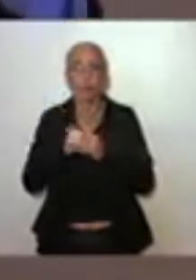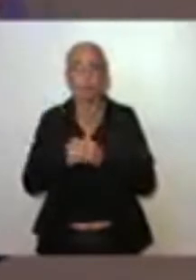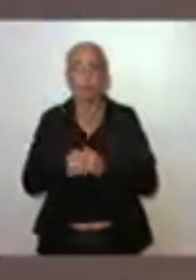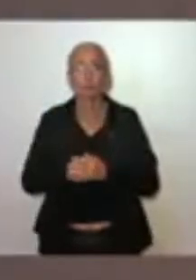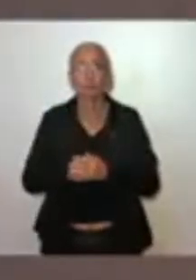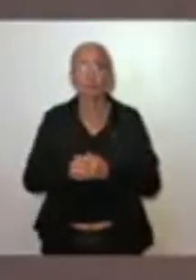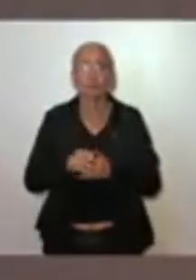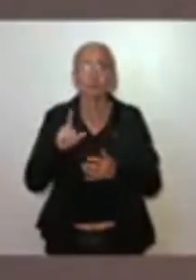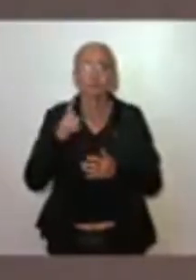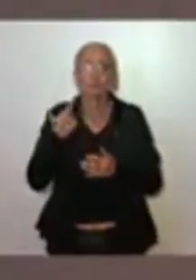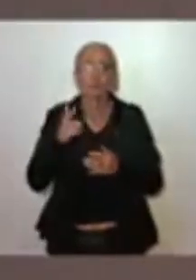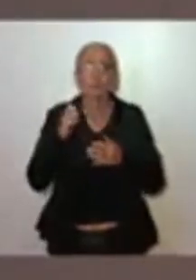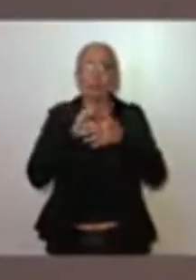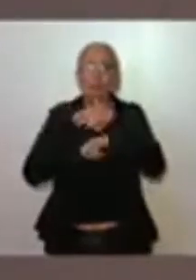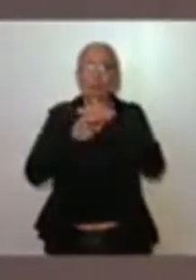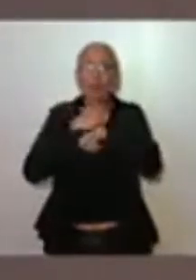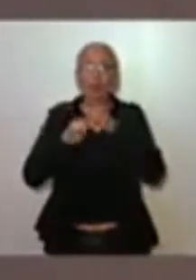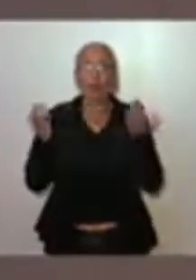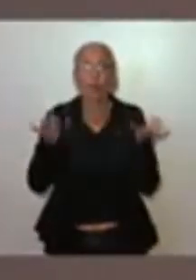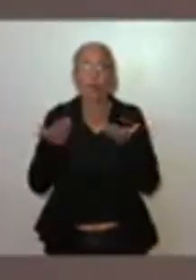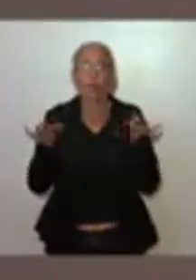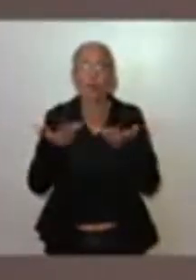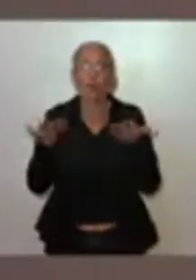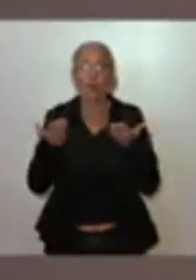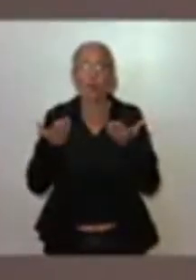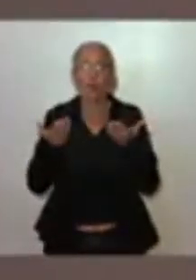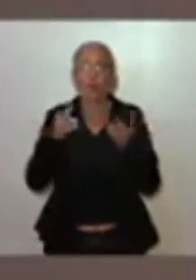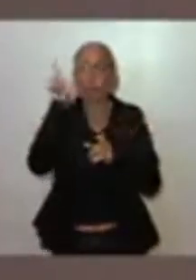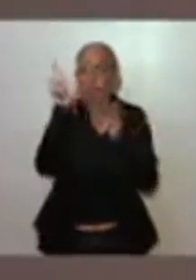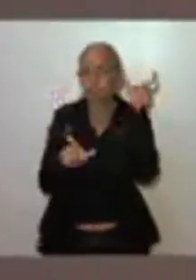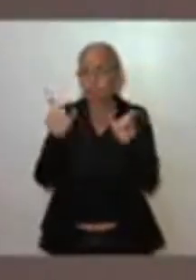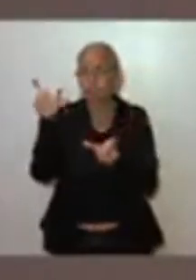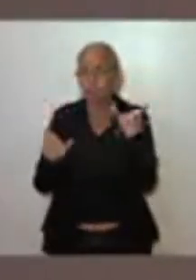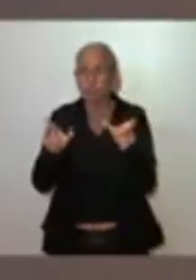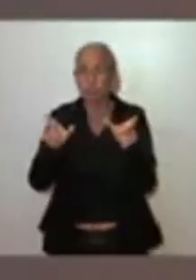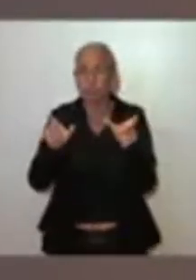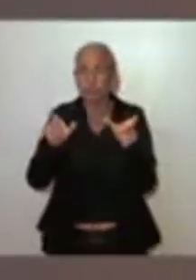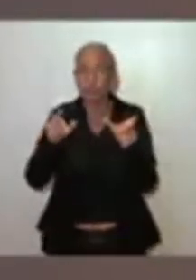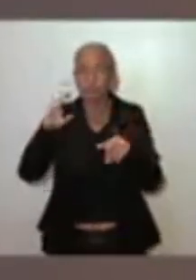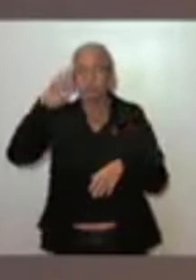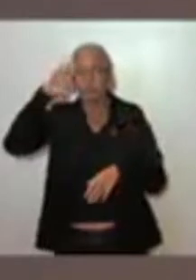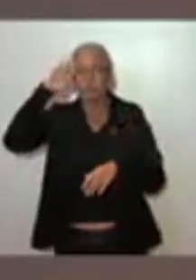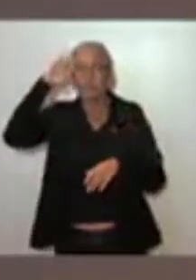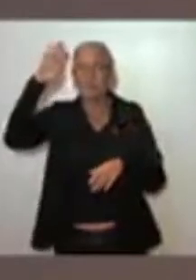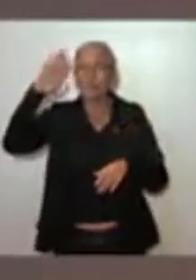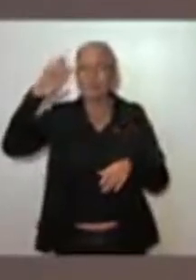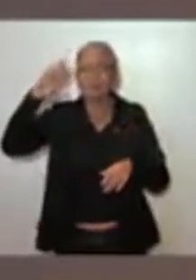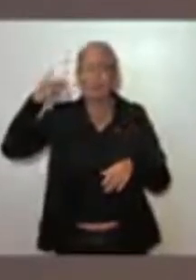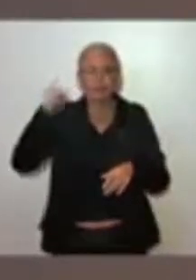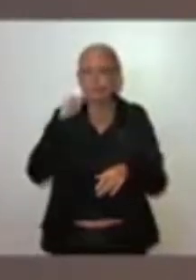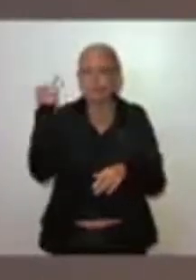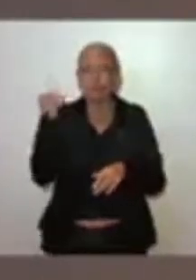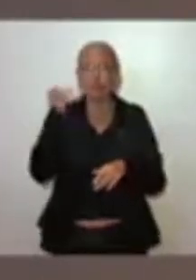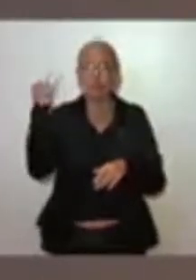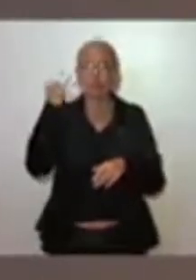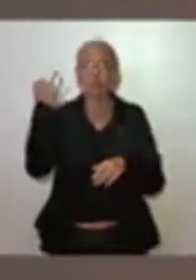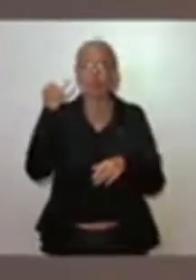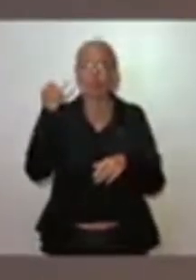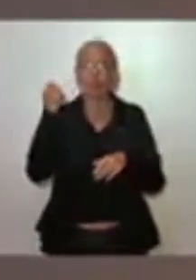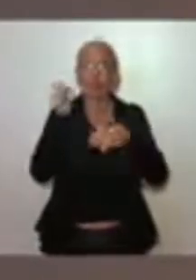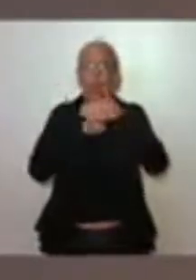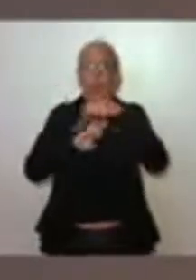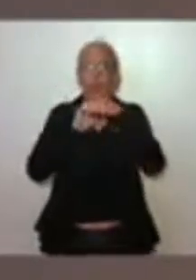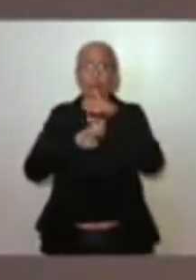nenhuma dessas empresas hoje figura entre as mais valiosas nenhuma as